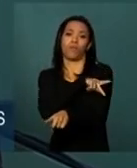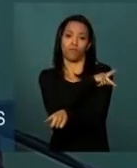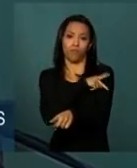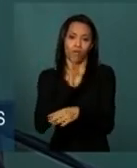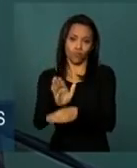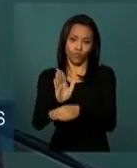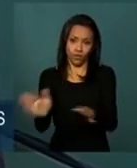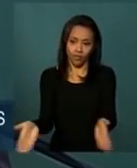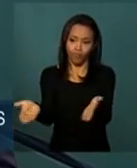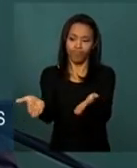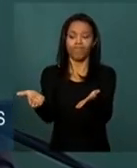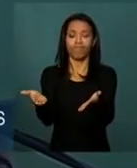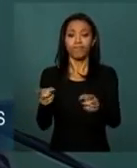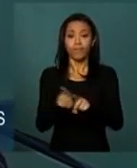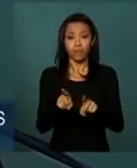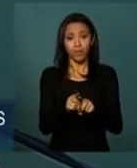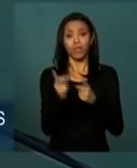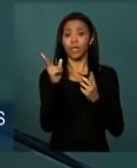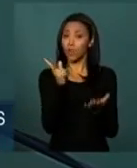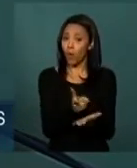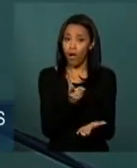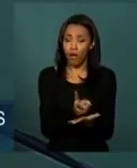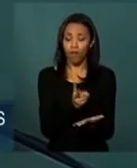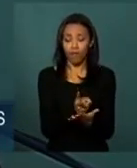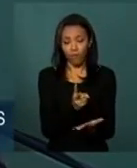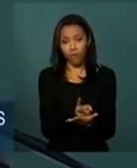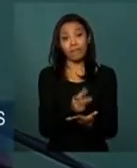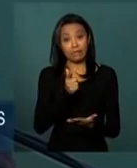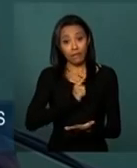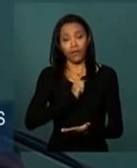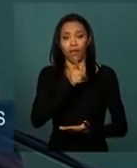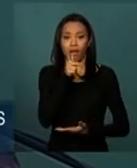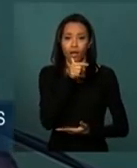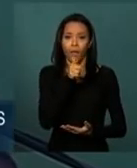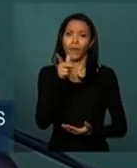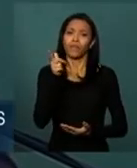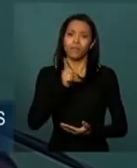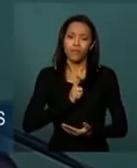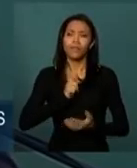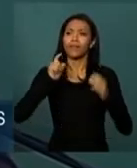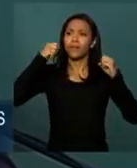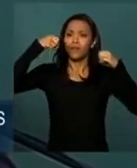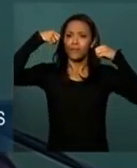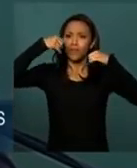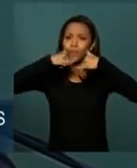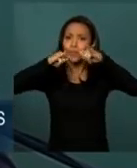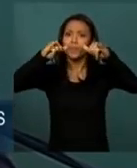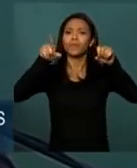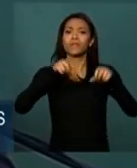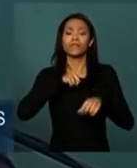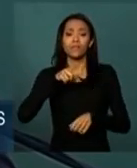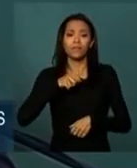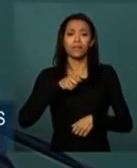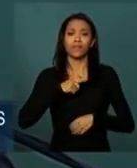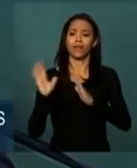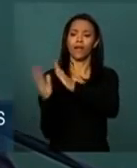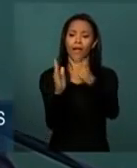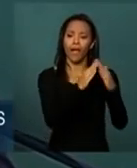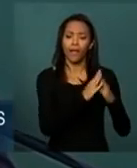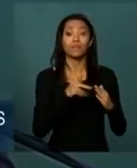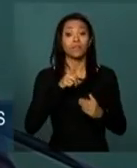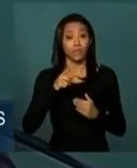mesma forma, como dizer que para ter água, ter energia, ter habitação, ter condições de estradas para